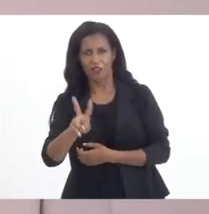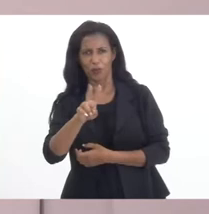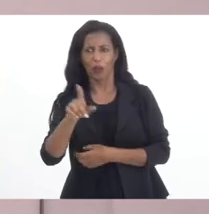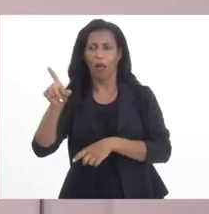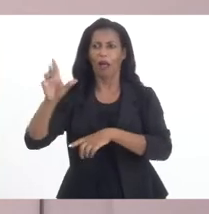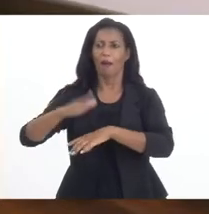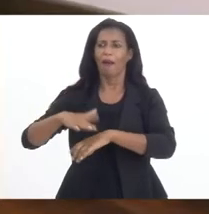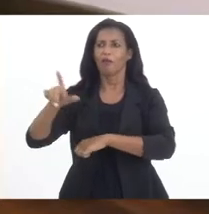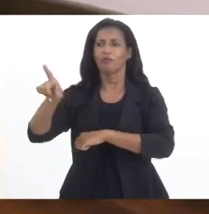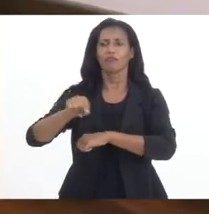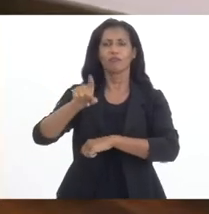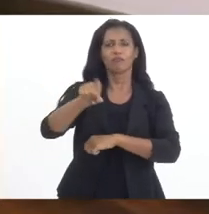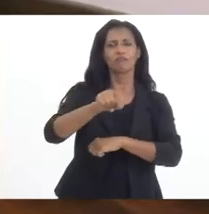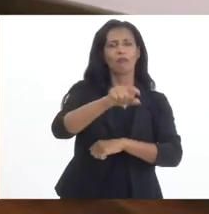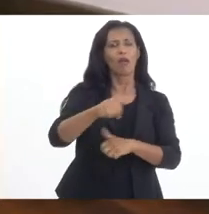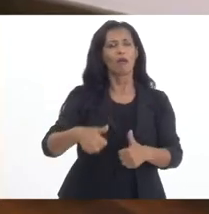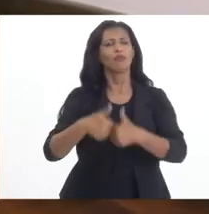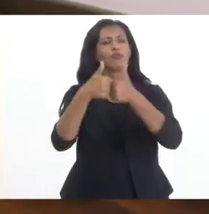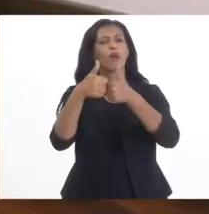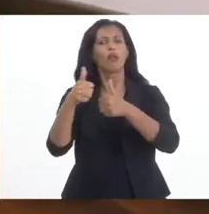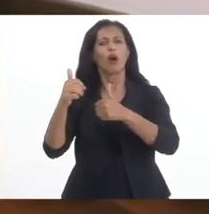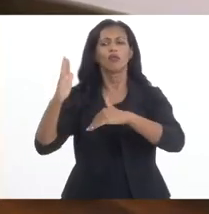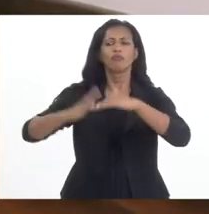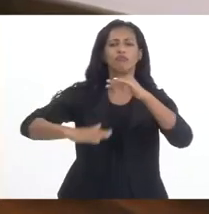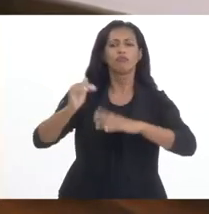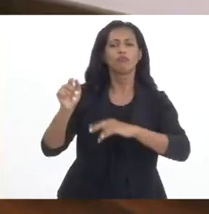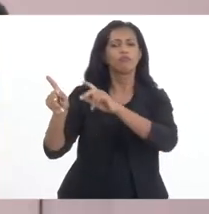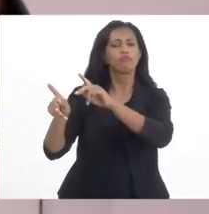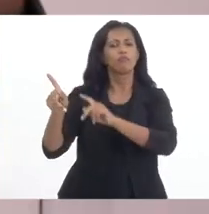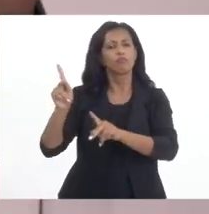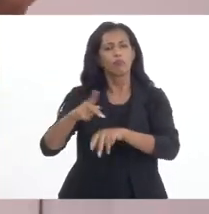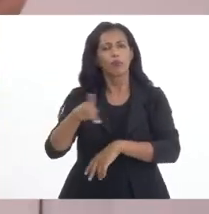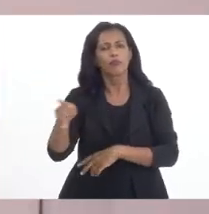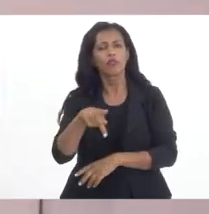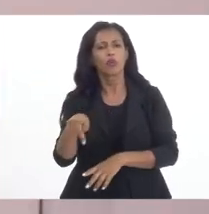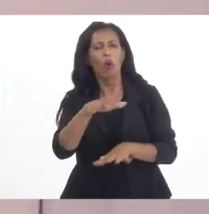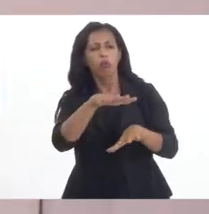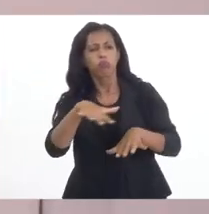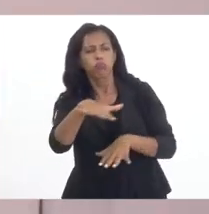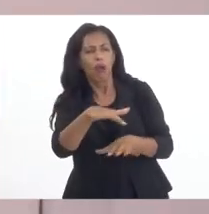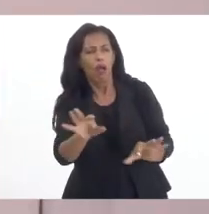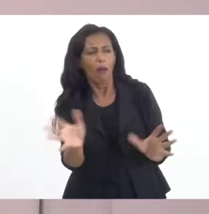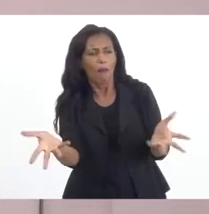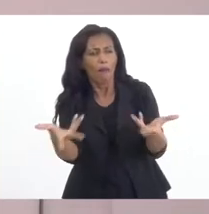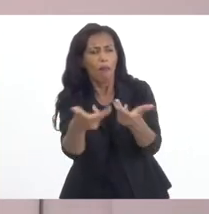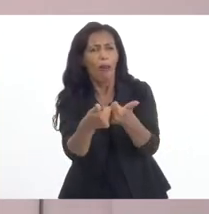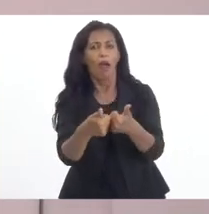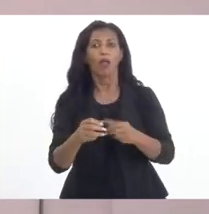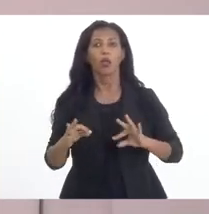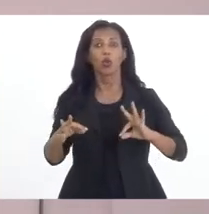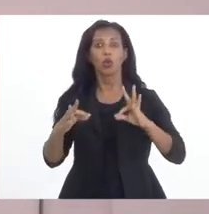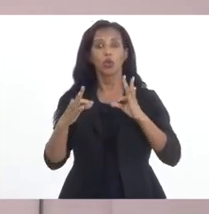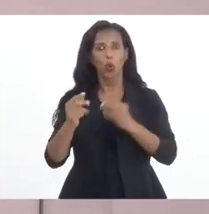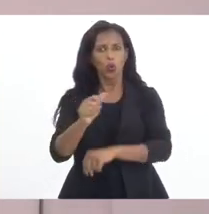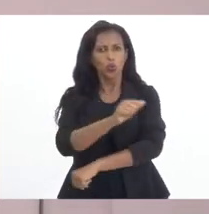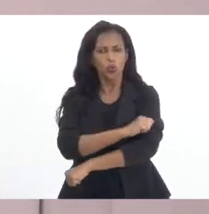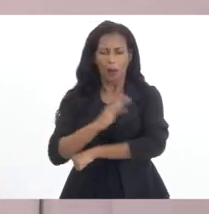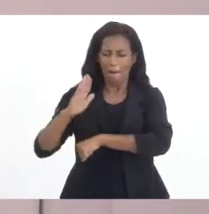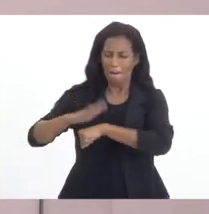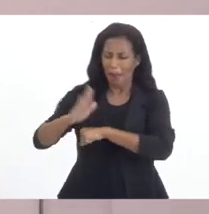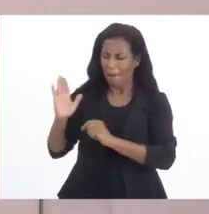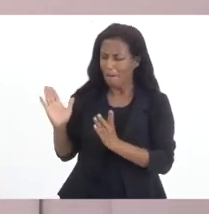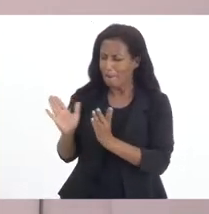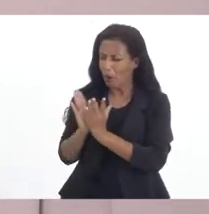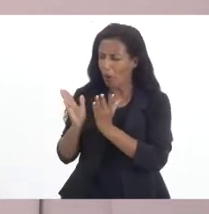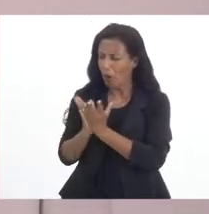professores, escolhemos os melhores professores, escolhi um ambiente espetacular para que todos os alunos mais pobres